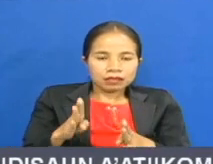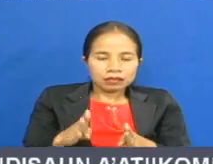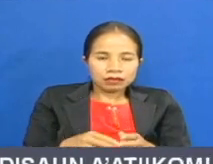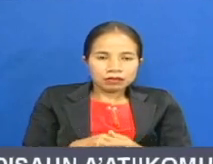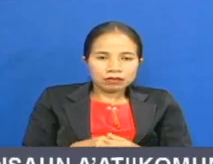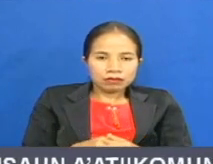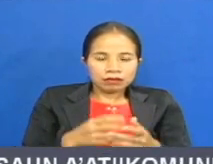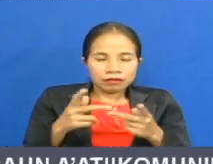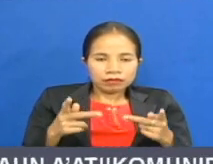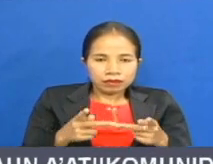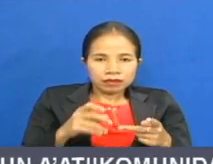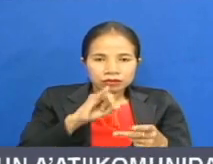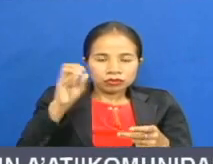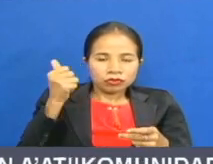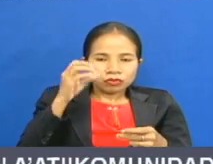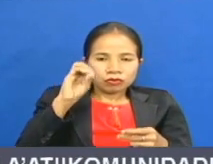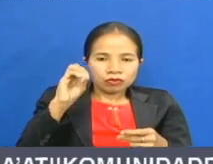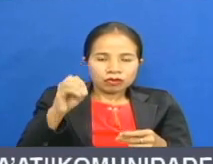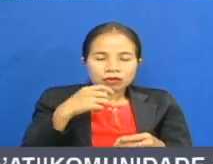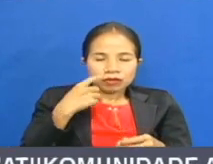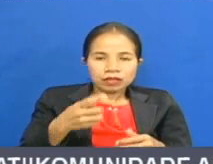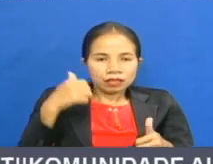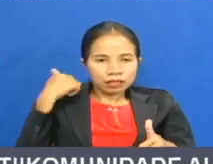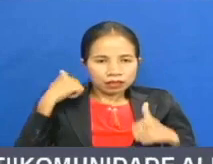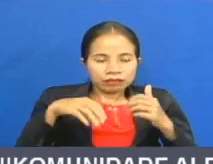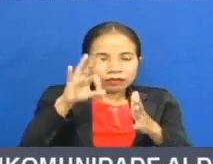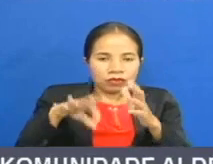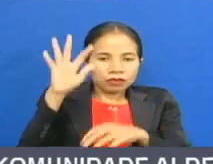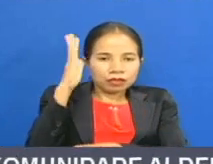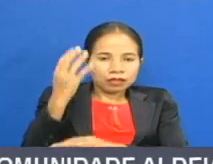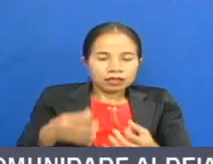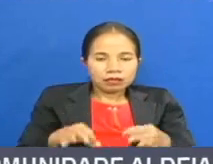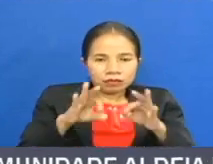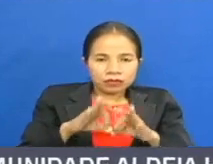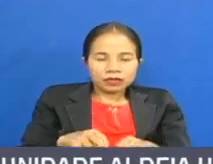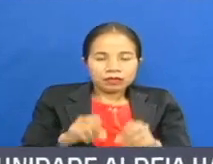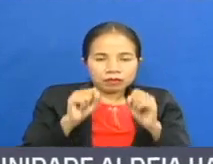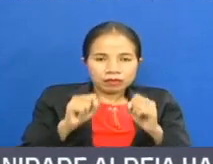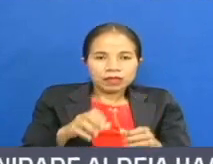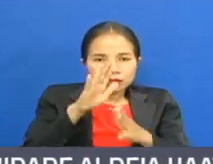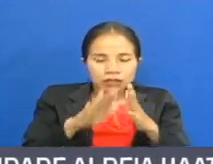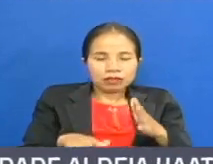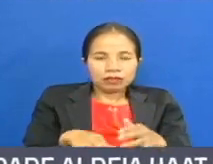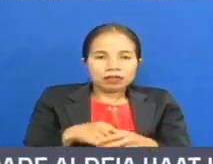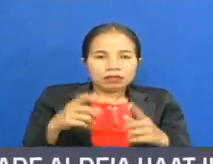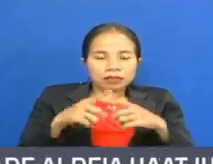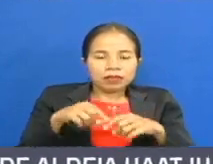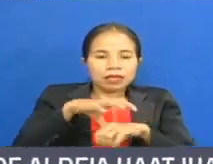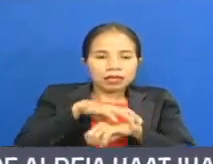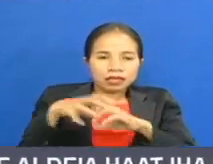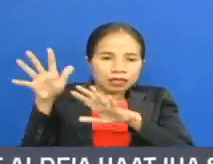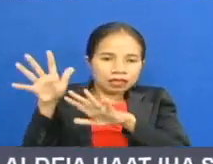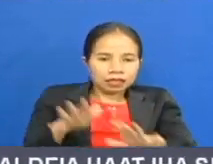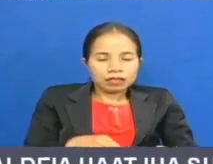Meio Ambiente João Carlos Soares Hateten, atividade kuda aiwangne importante. Atunune bele reduce risco barai halai,